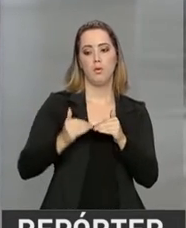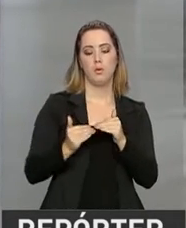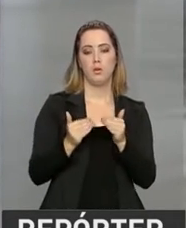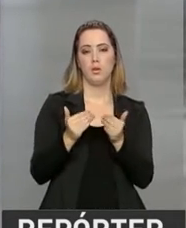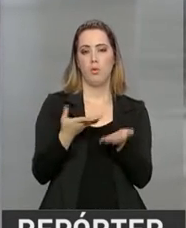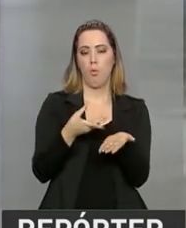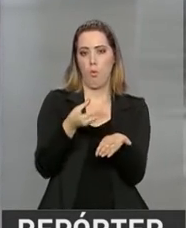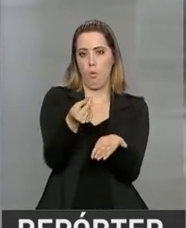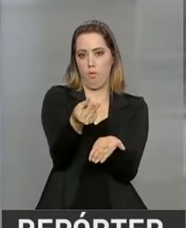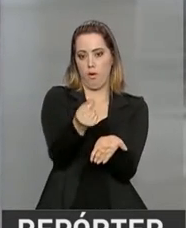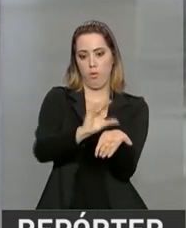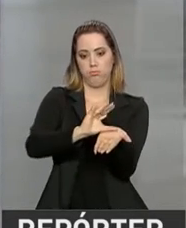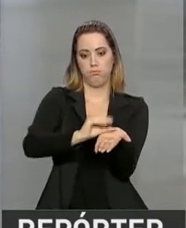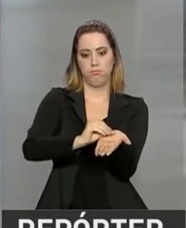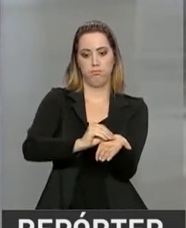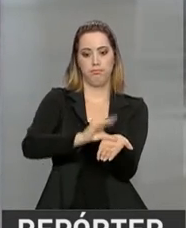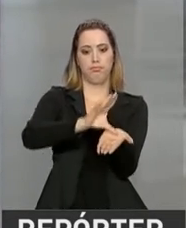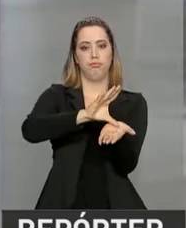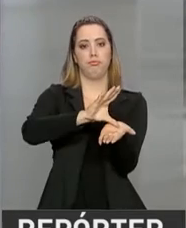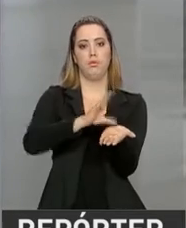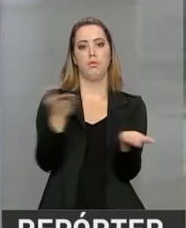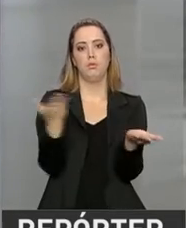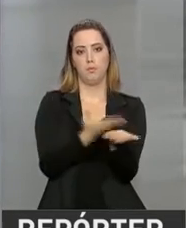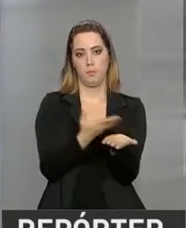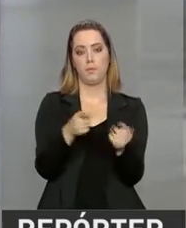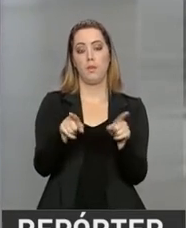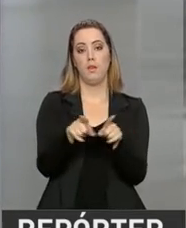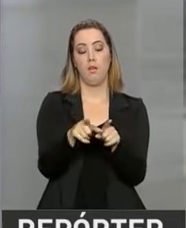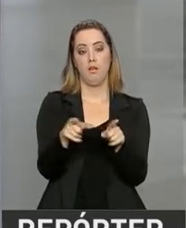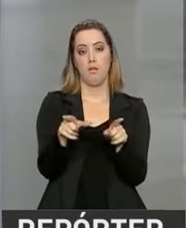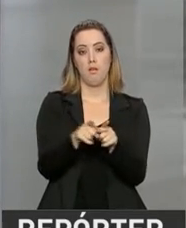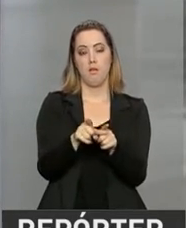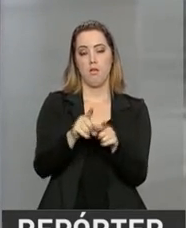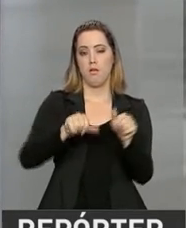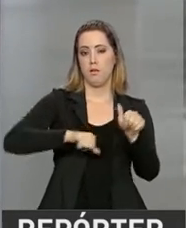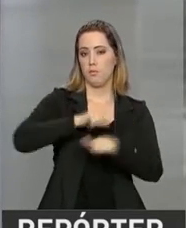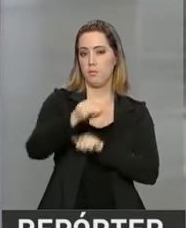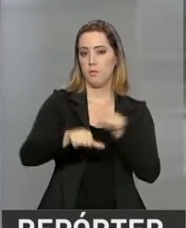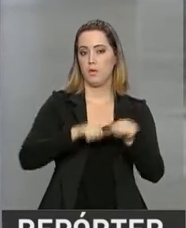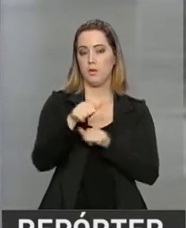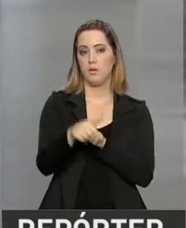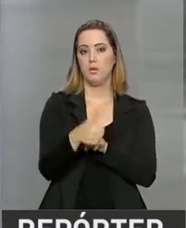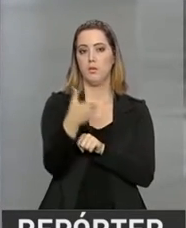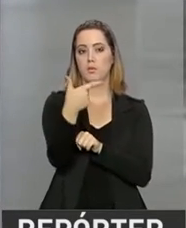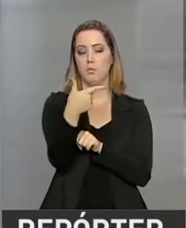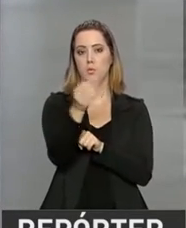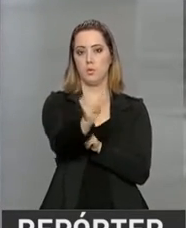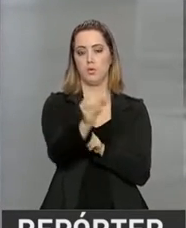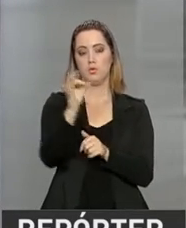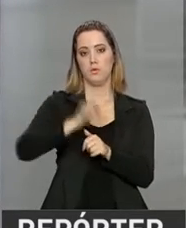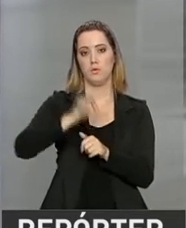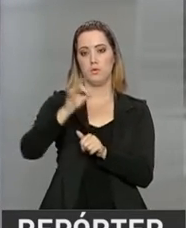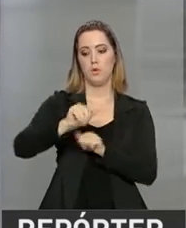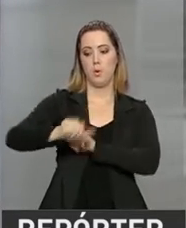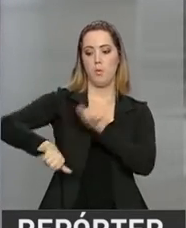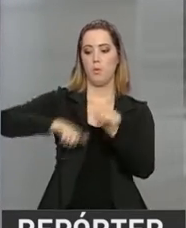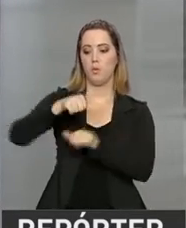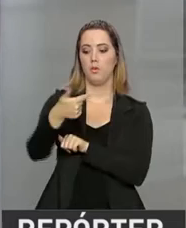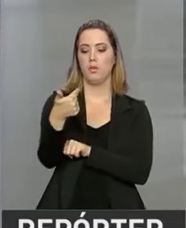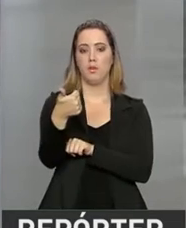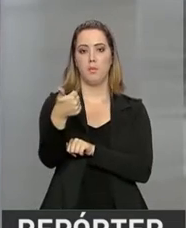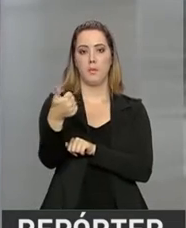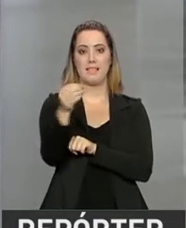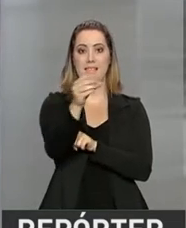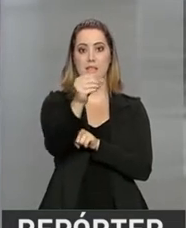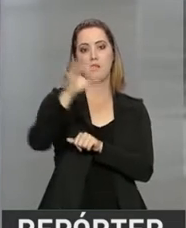aéreas nacionais dos atuais 20% para 100 por cento segundo o governo a mudança contraria